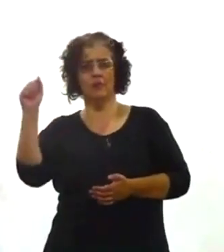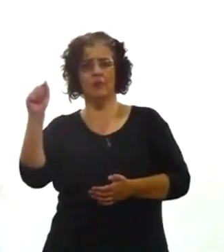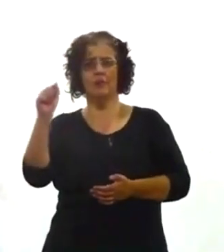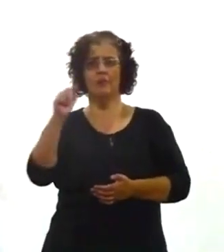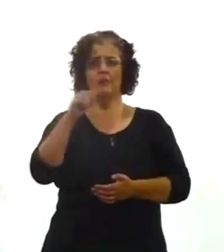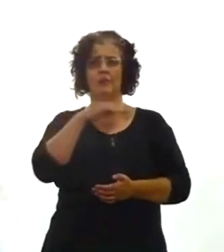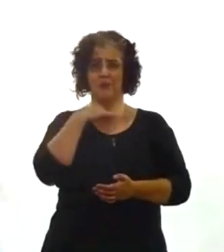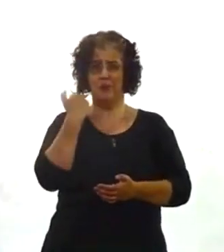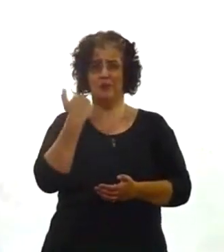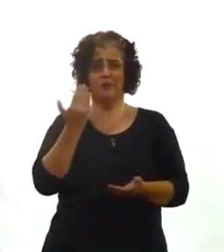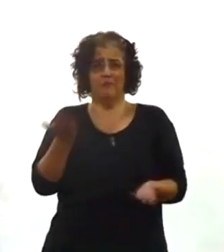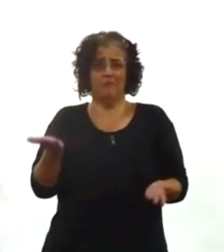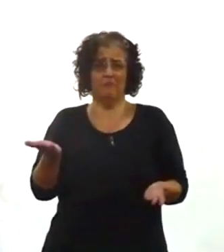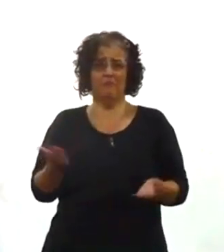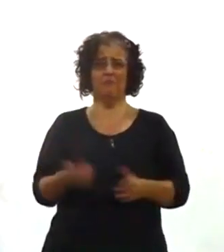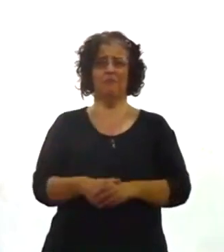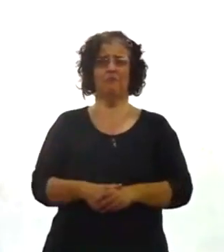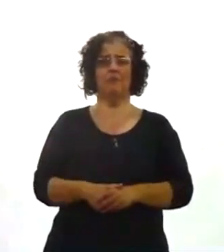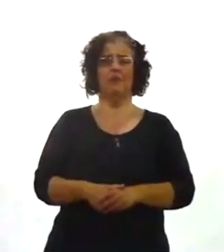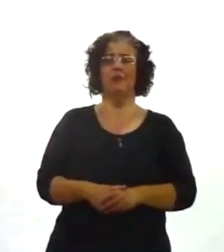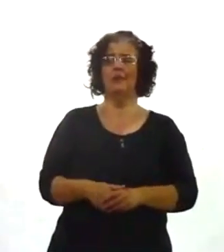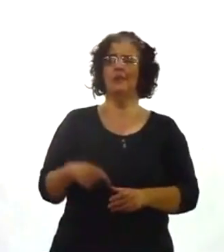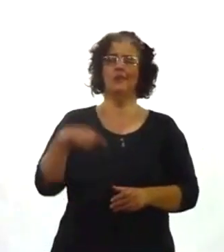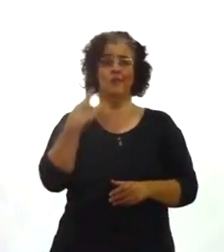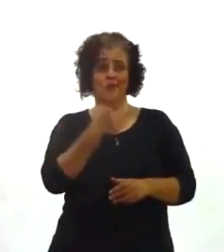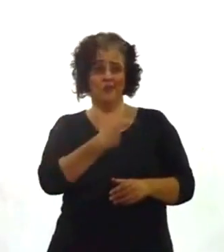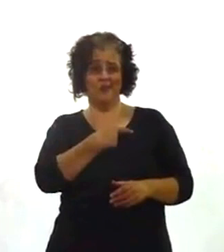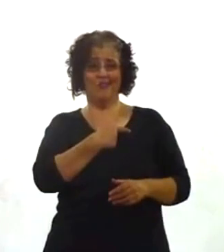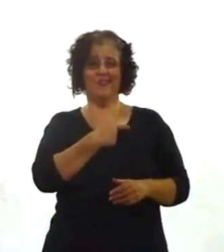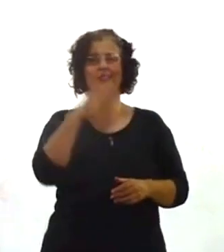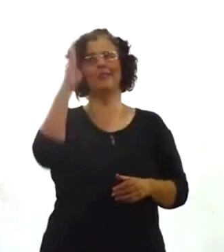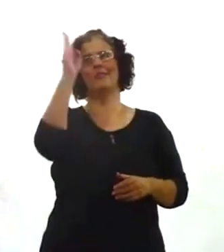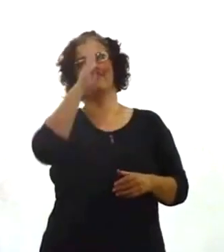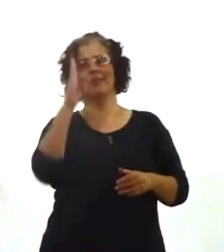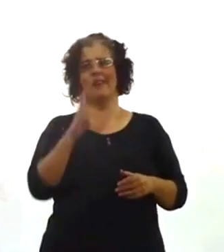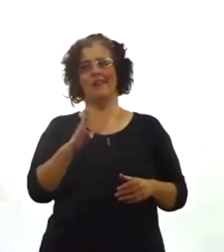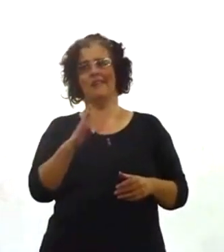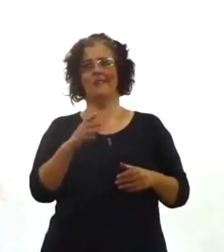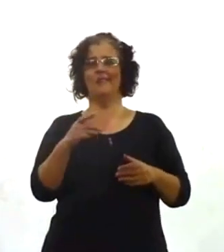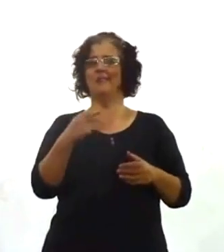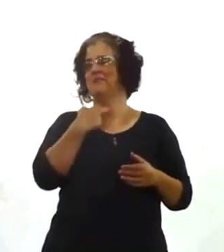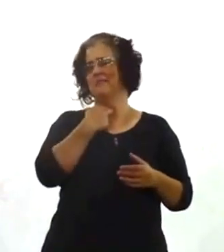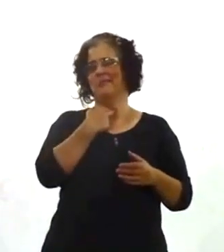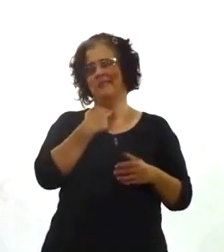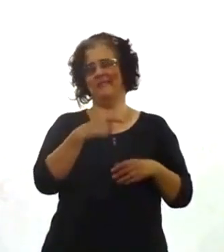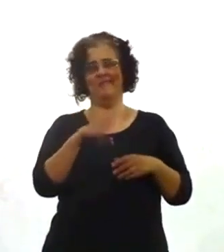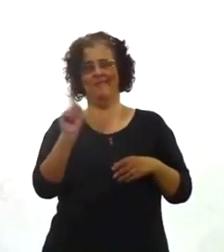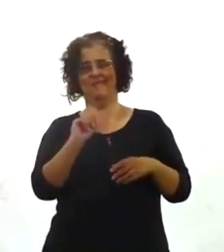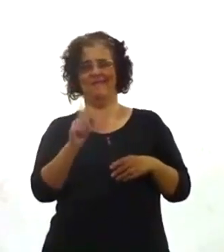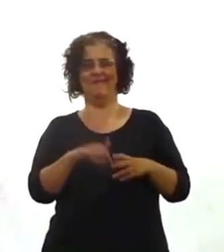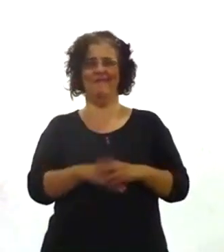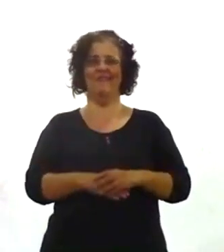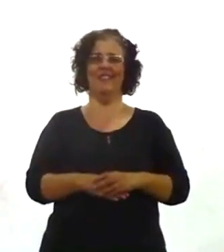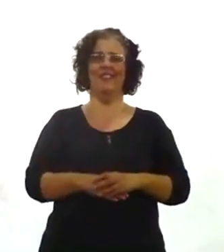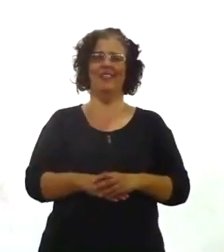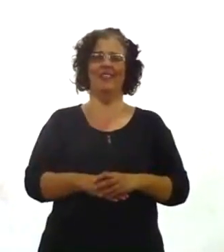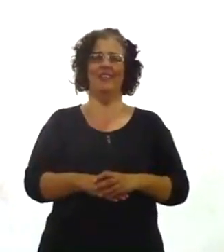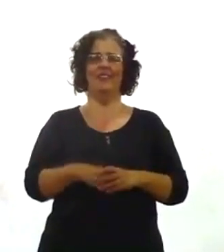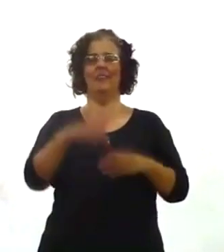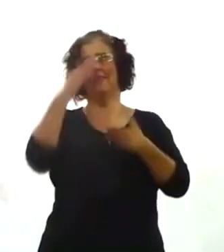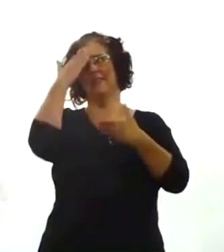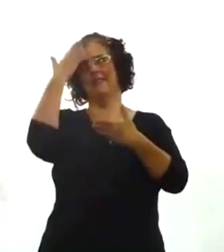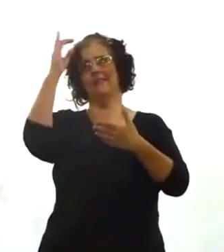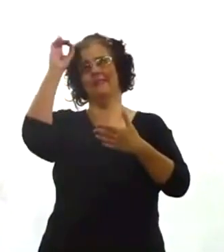Nós, como brasileiros, nós nunca precisamos disso, graças a Deus. E graças a Deus agora também, porque Ele continua